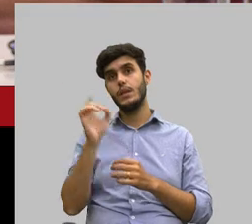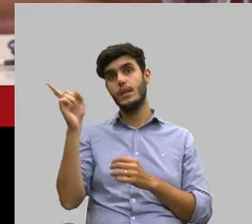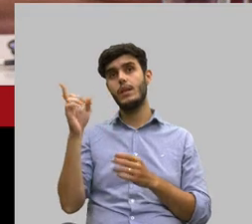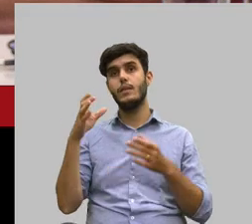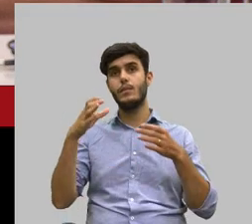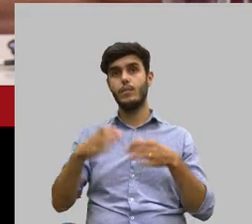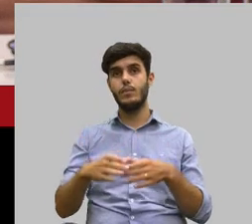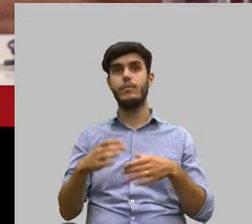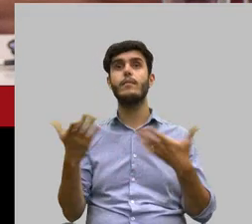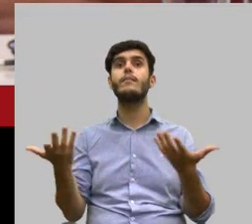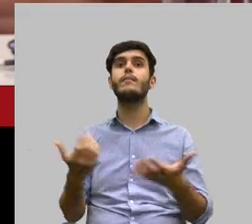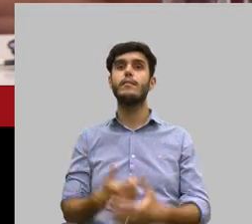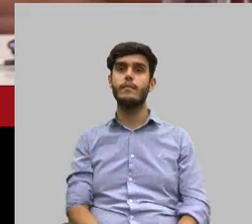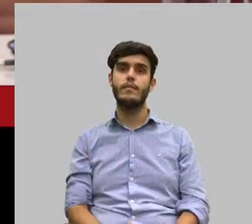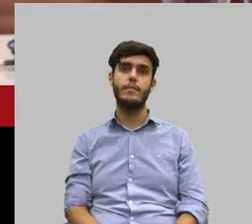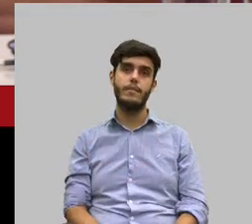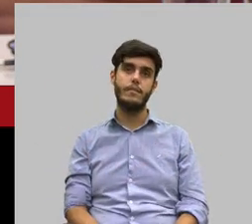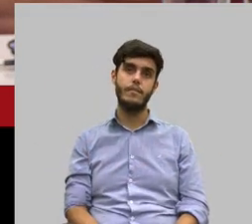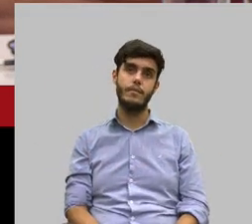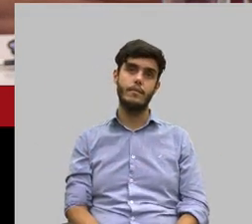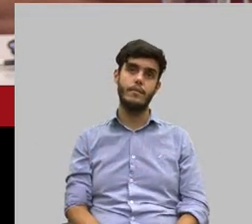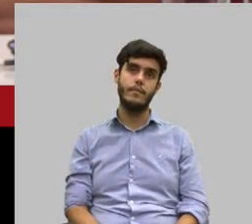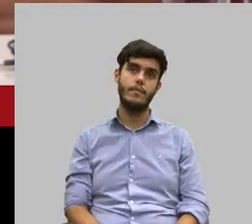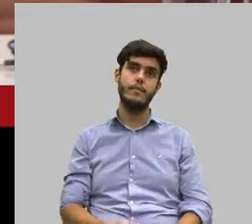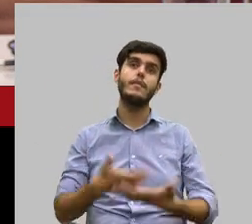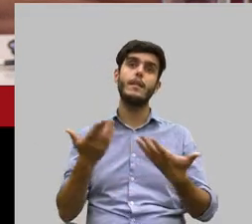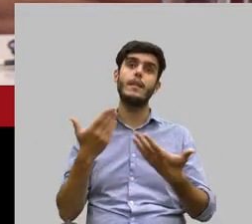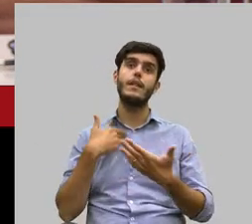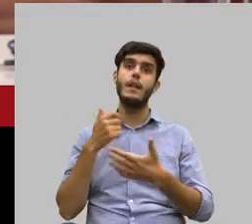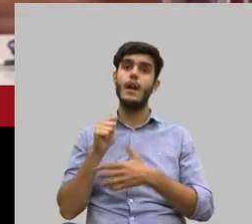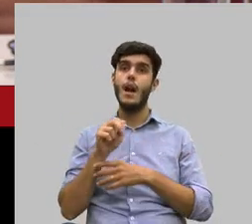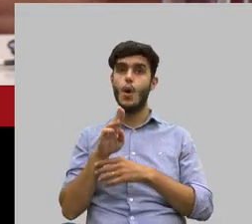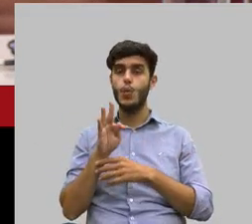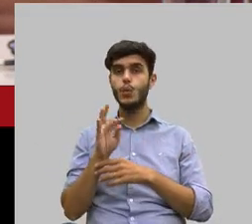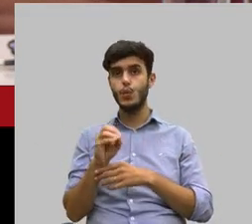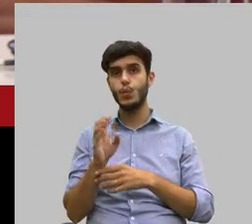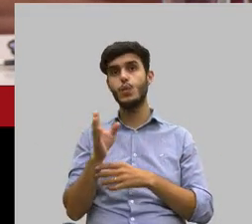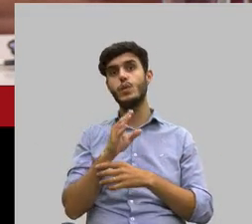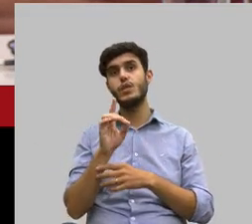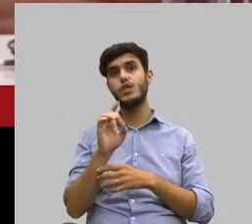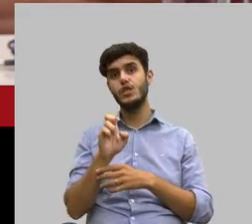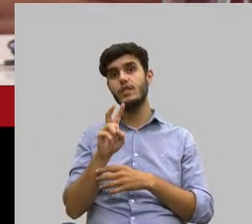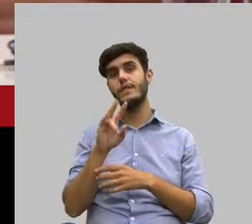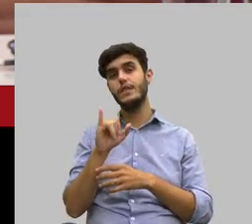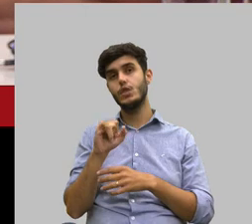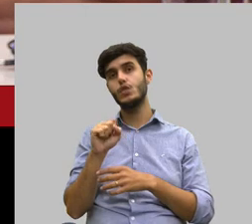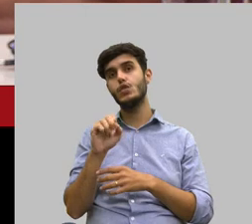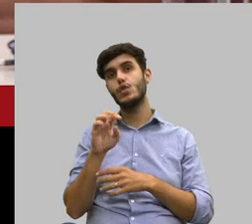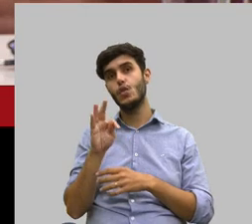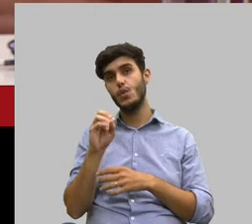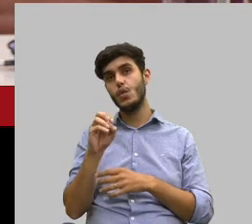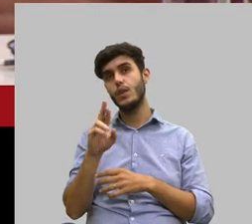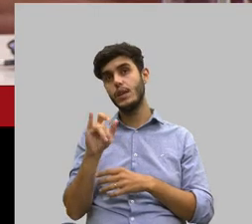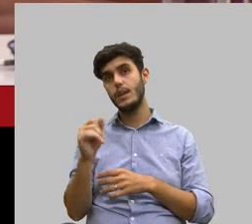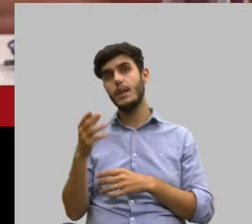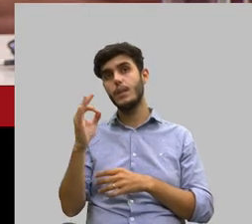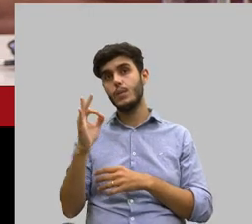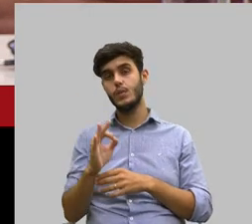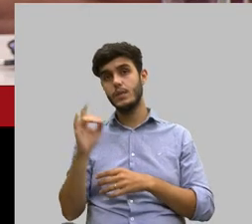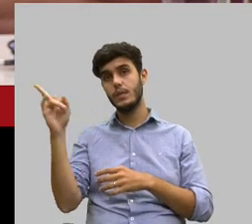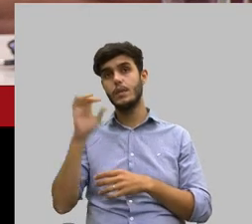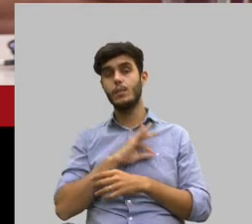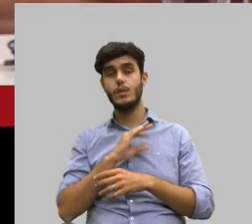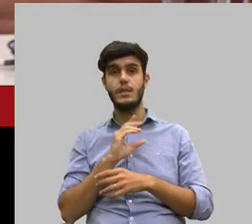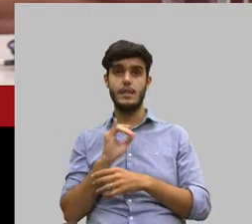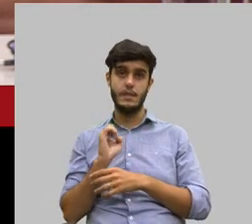bater e fal Ô cadê seu áudio vistoria tô te aplicando a multa aqui eh qual o percentual de servidores da polícia civil na